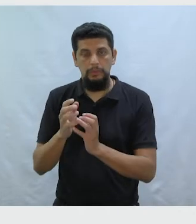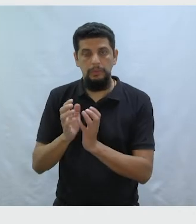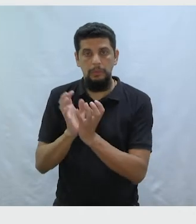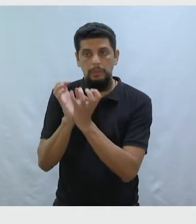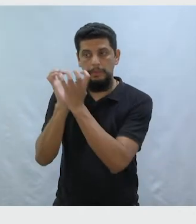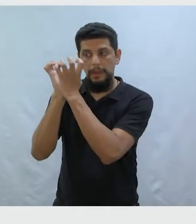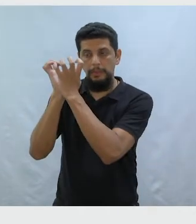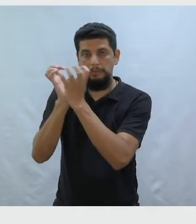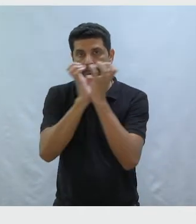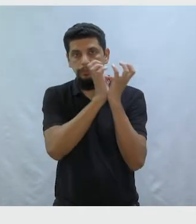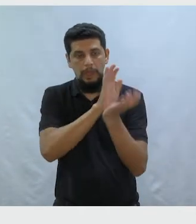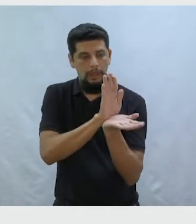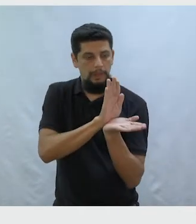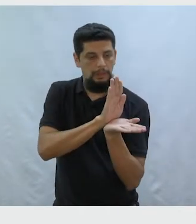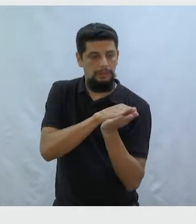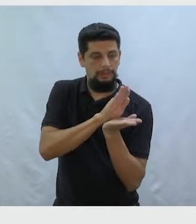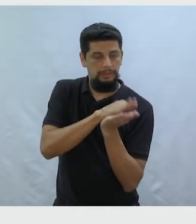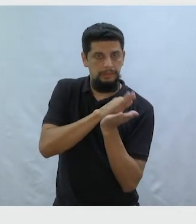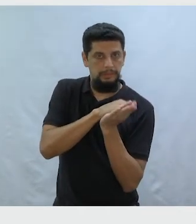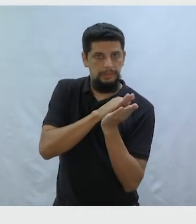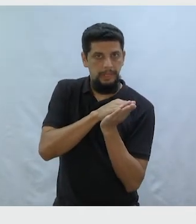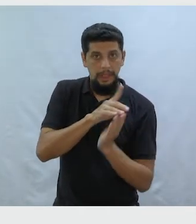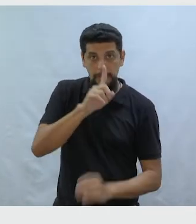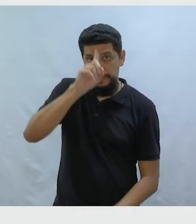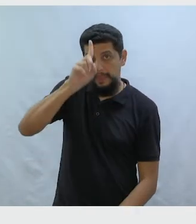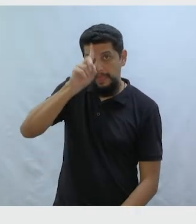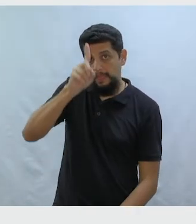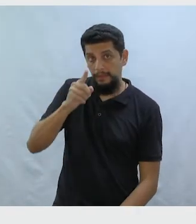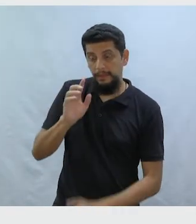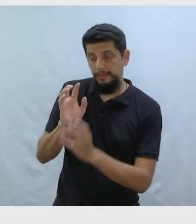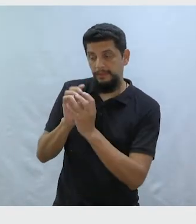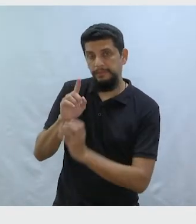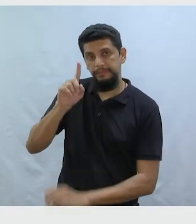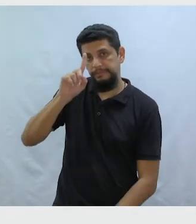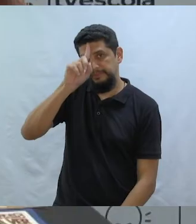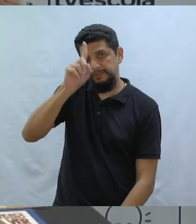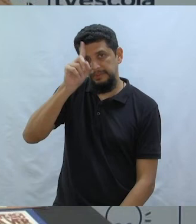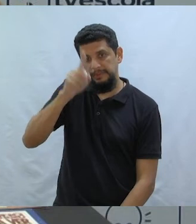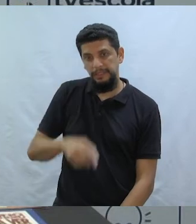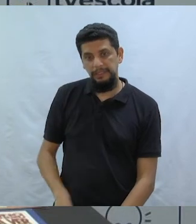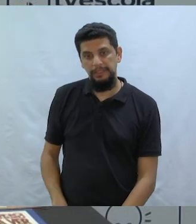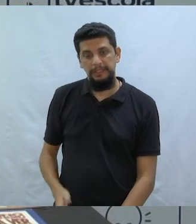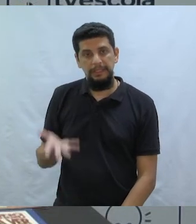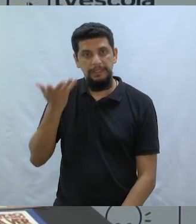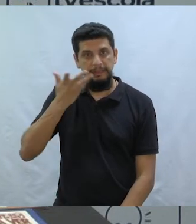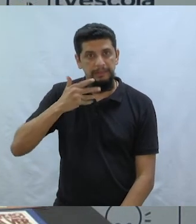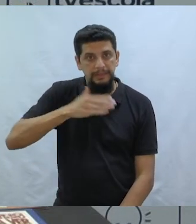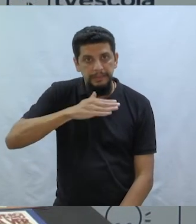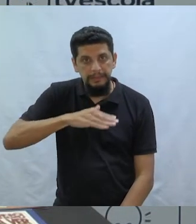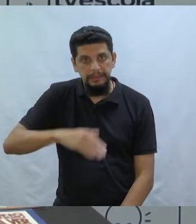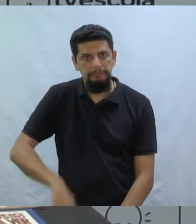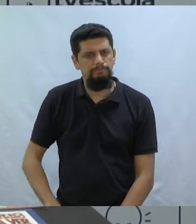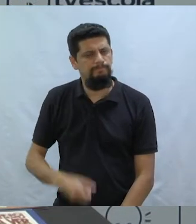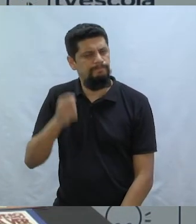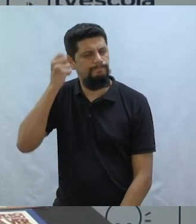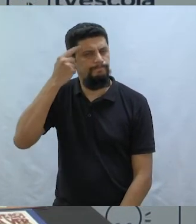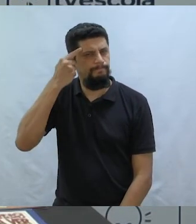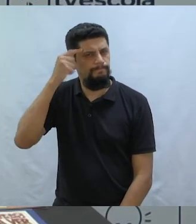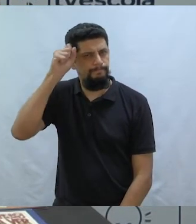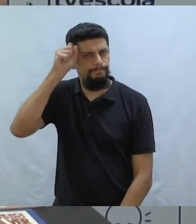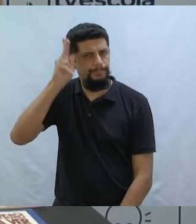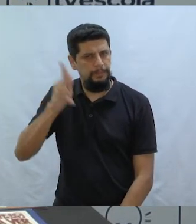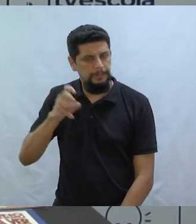jacaré que era um prêmio que elas inventaram Olha só além de tudo nós temos crianças muito